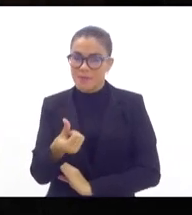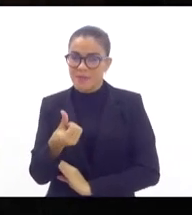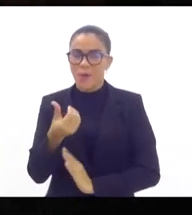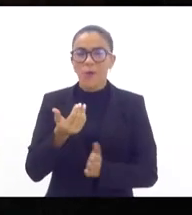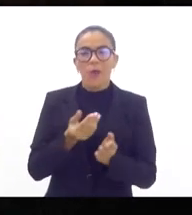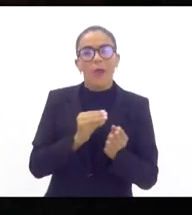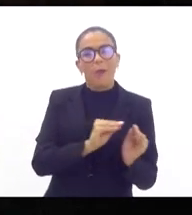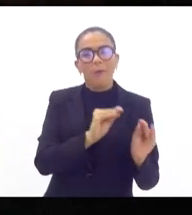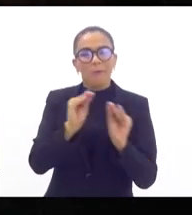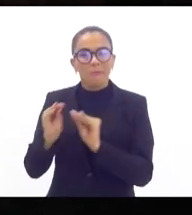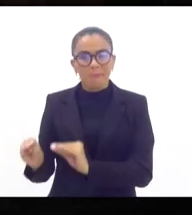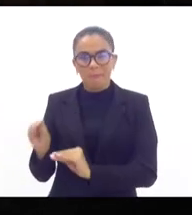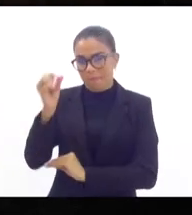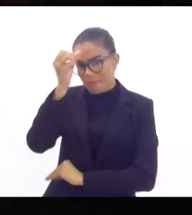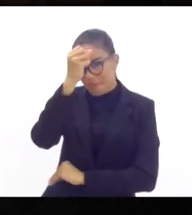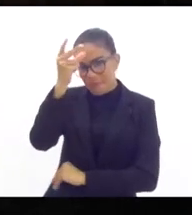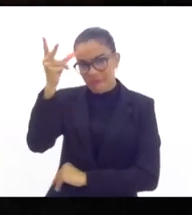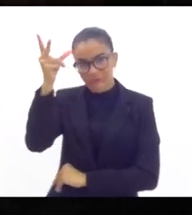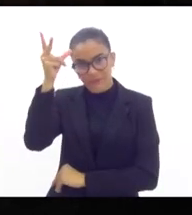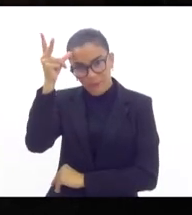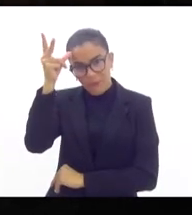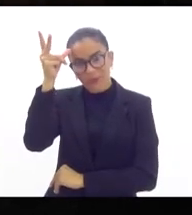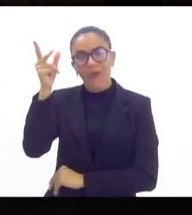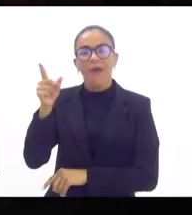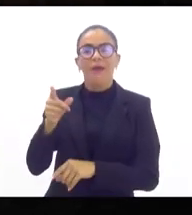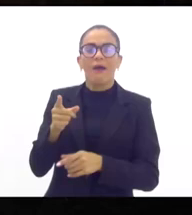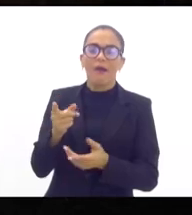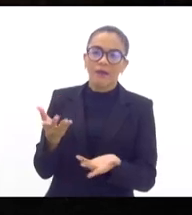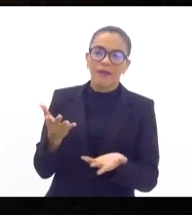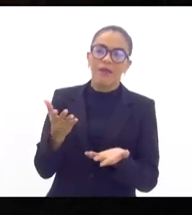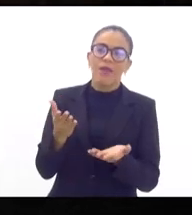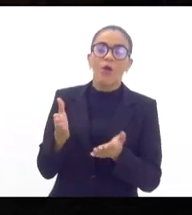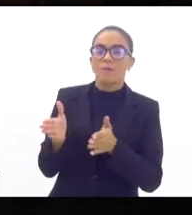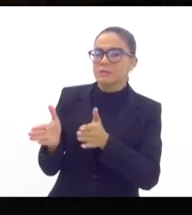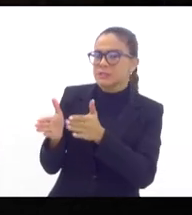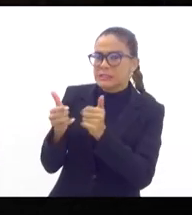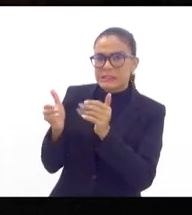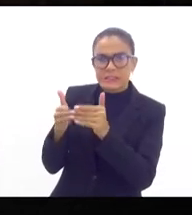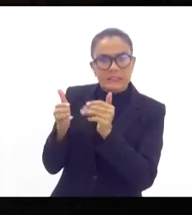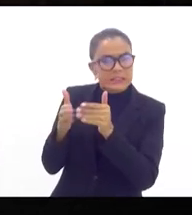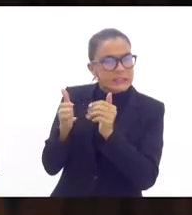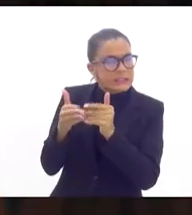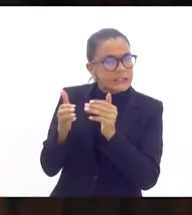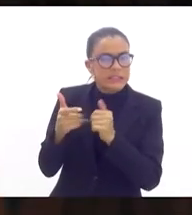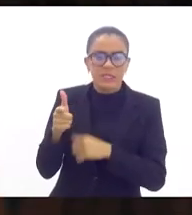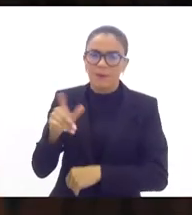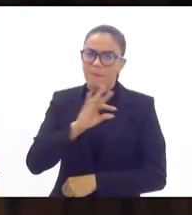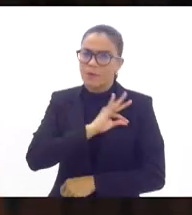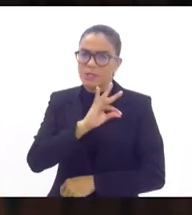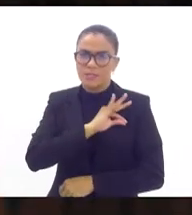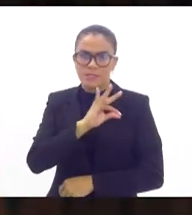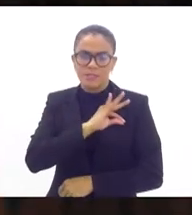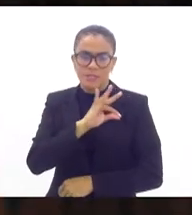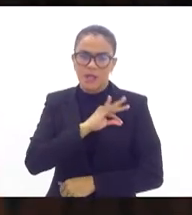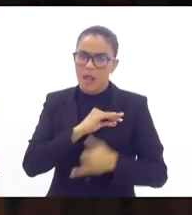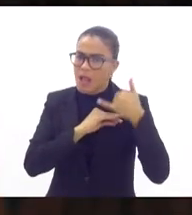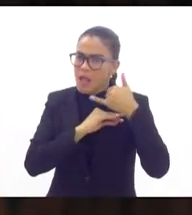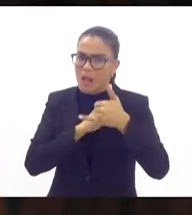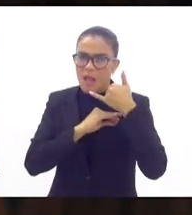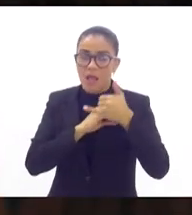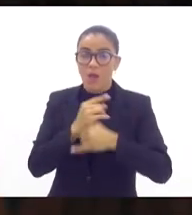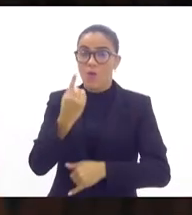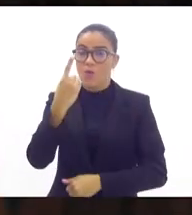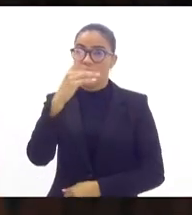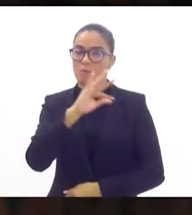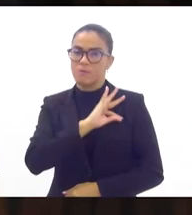prefeitura depois eu comecei a chamar a polícia militar até que um belo dia um